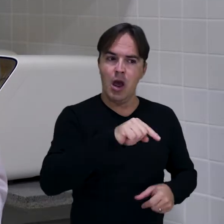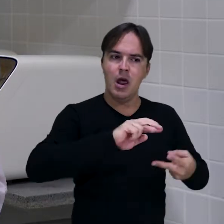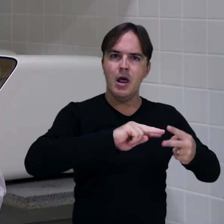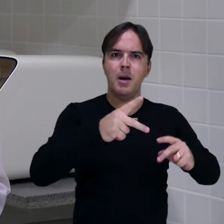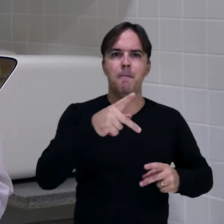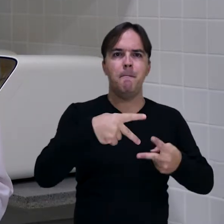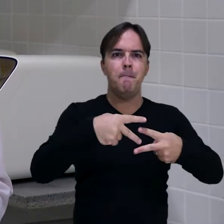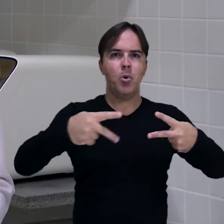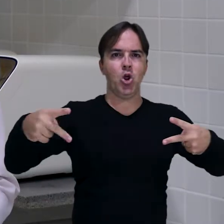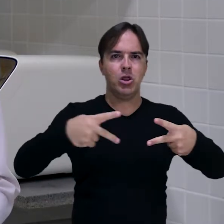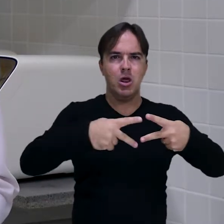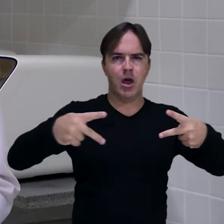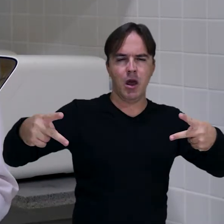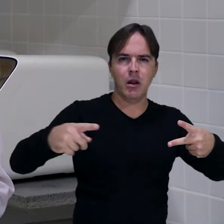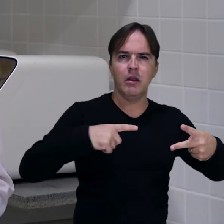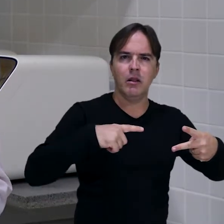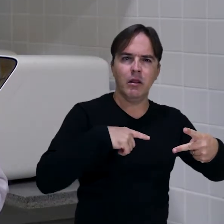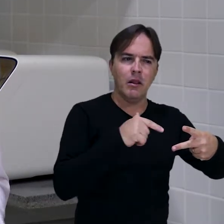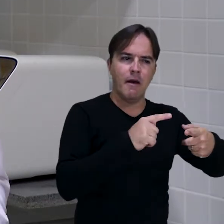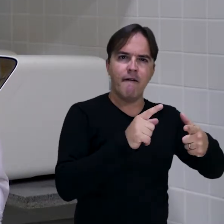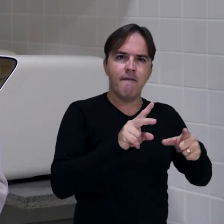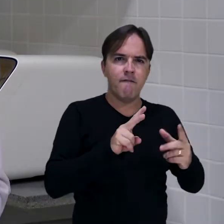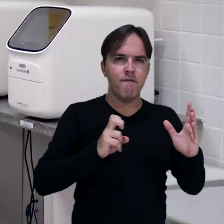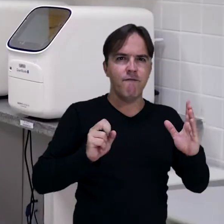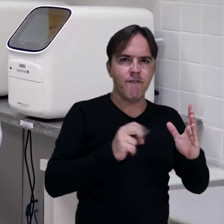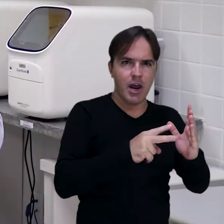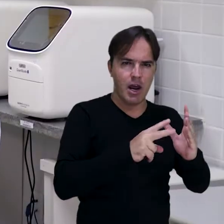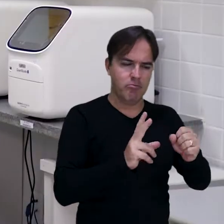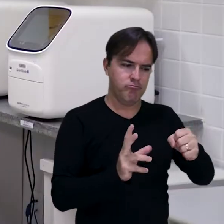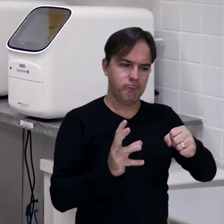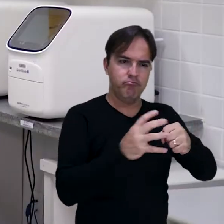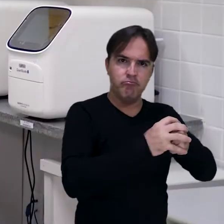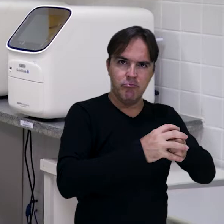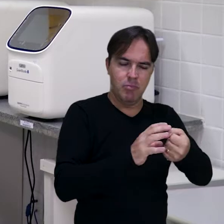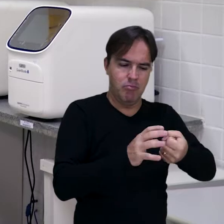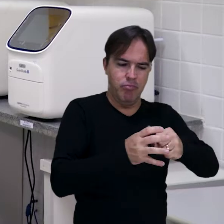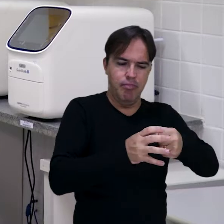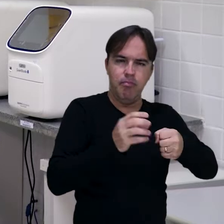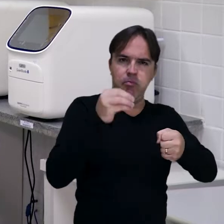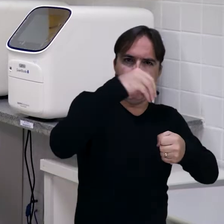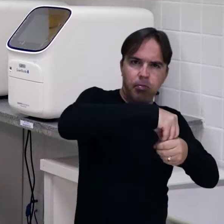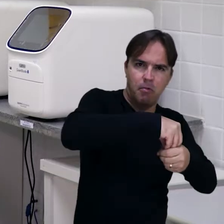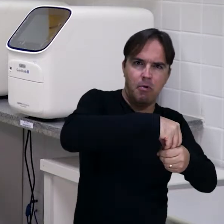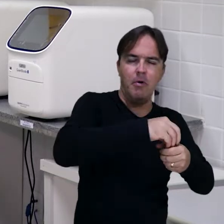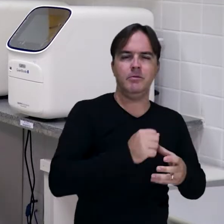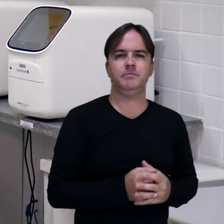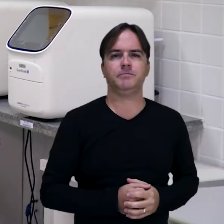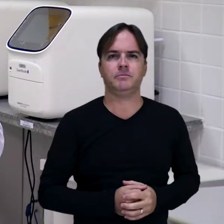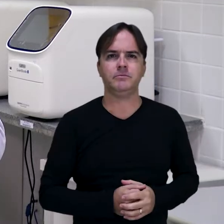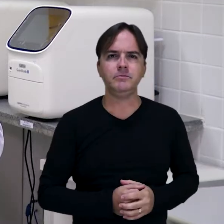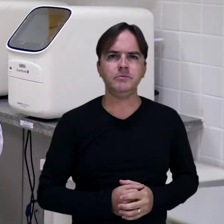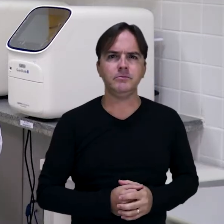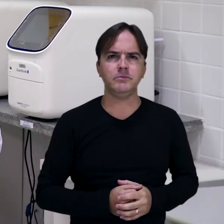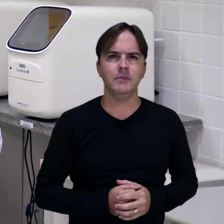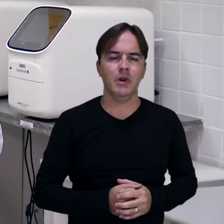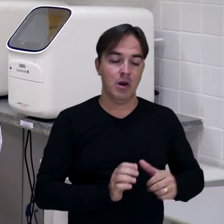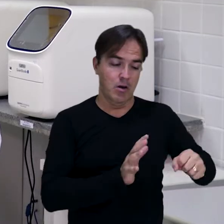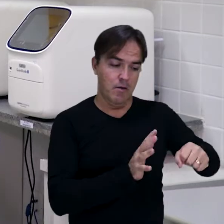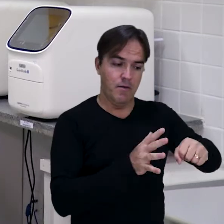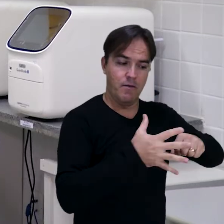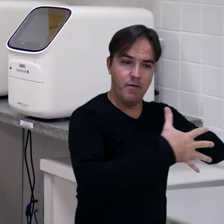importante na infecção do vírus na entrada da célula. A Covid-19 ela é uma doença onde tem um